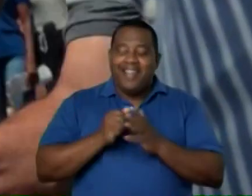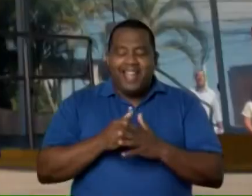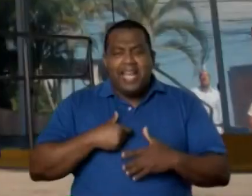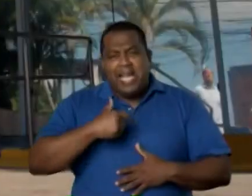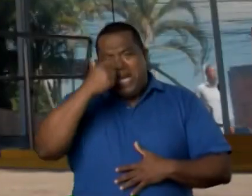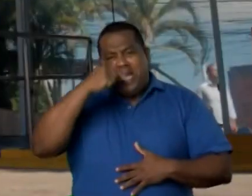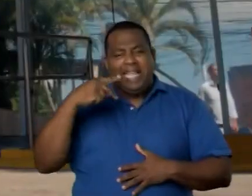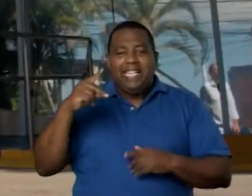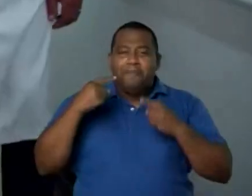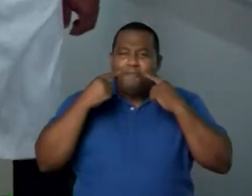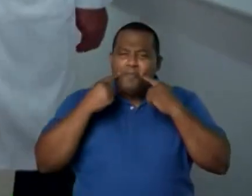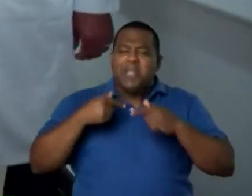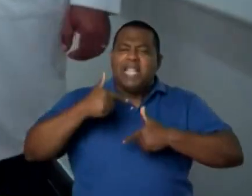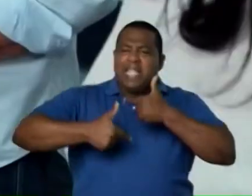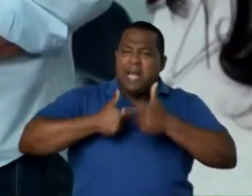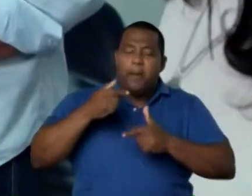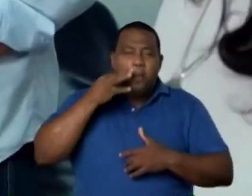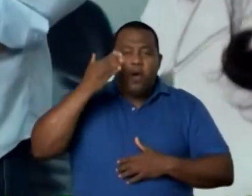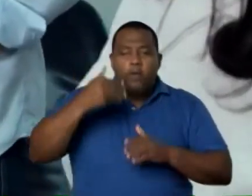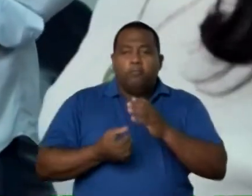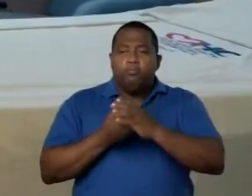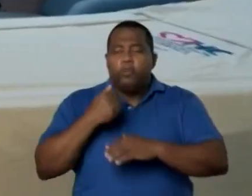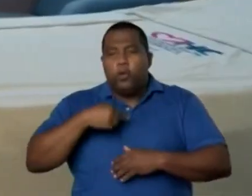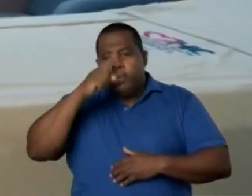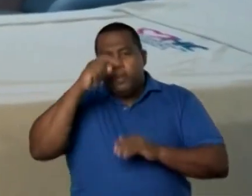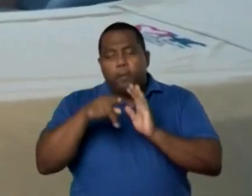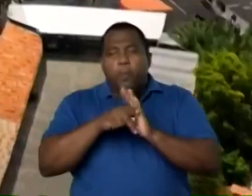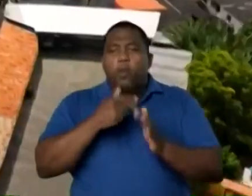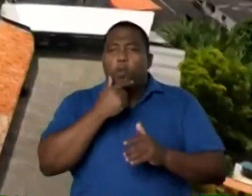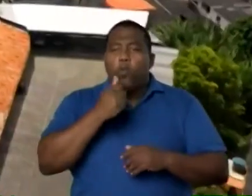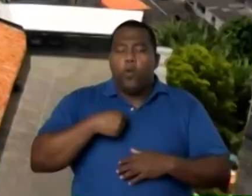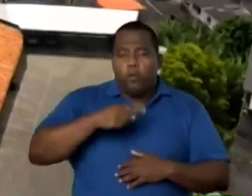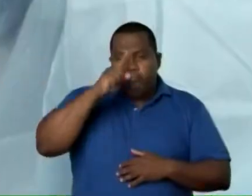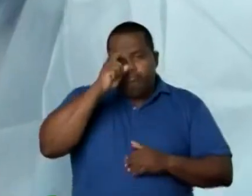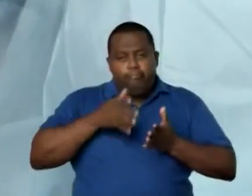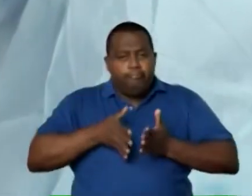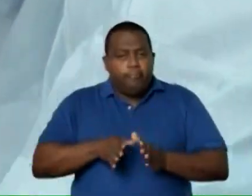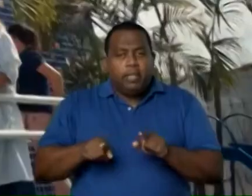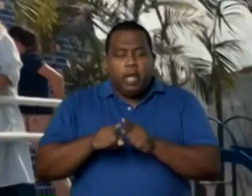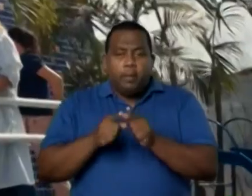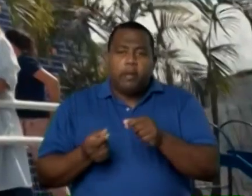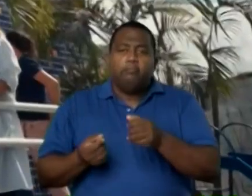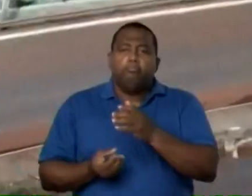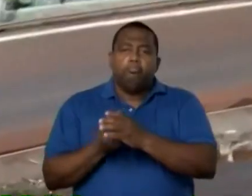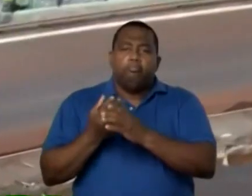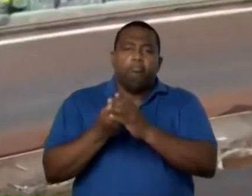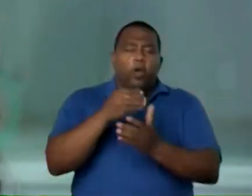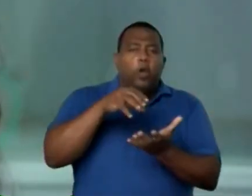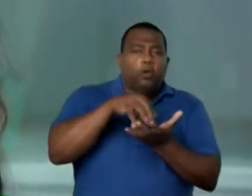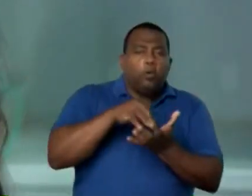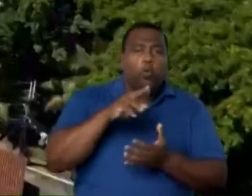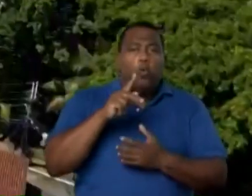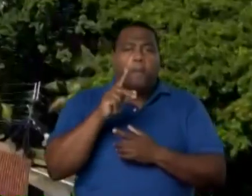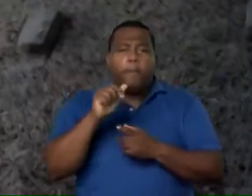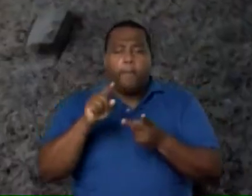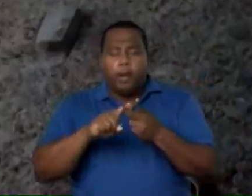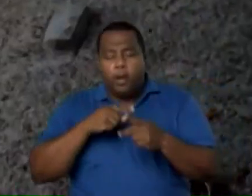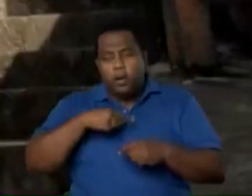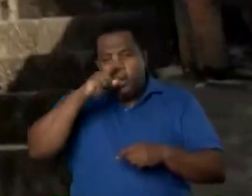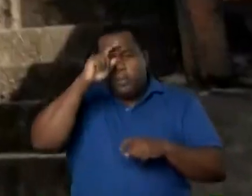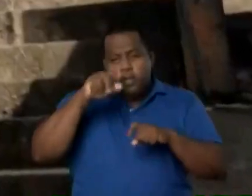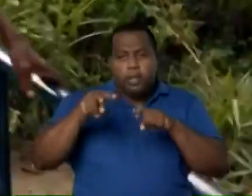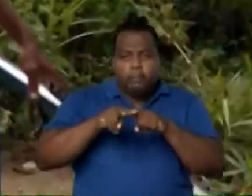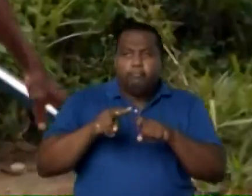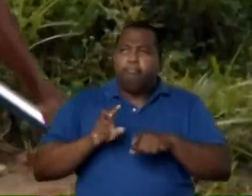de Bruno é a cara do trabalho. Homem, já veio aí com o Hospital do Homem. A maternidade municipal. Uma recuperação das UPA. Hospital veterinário. Várias